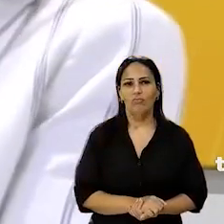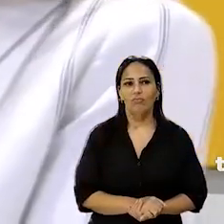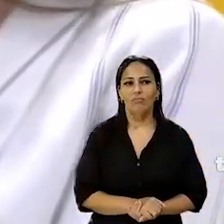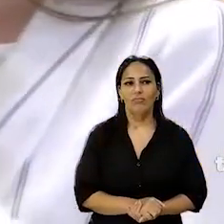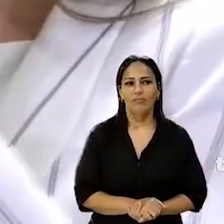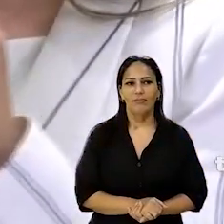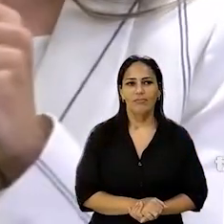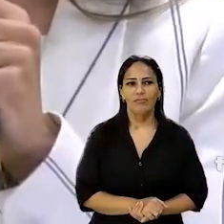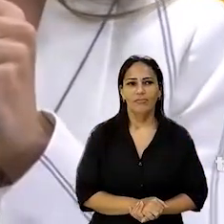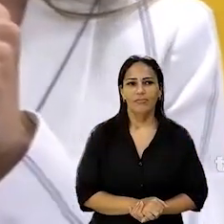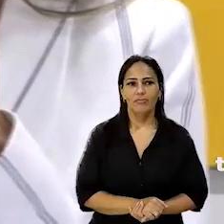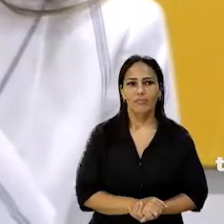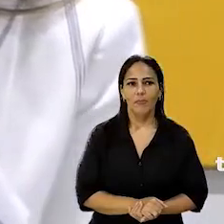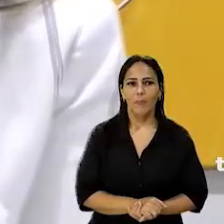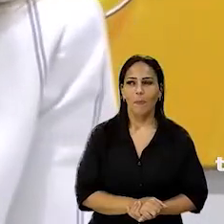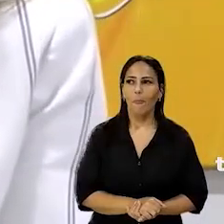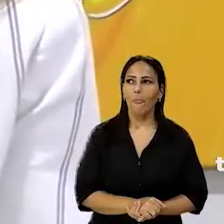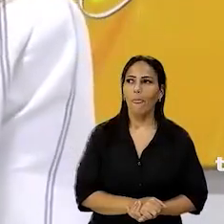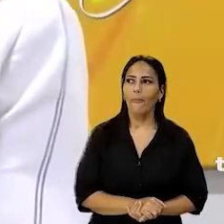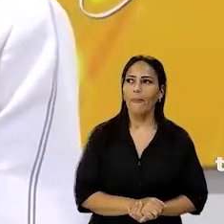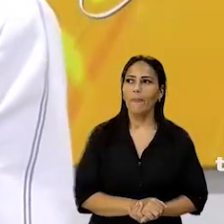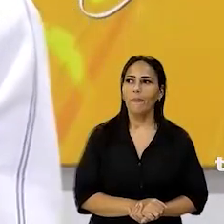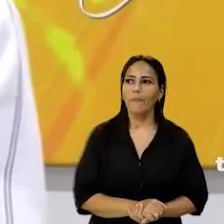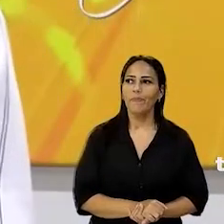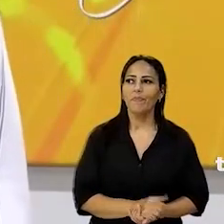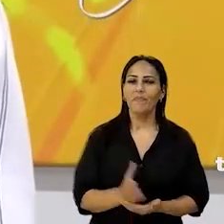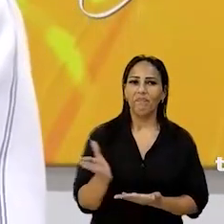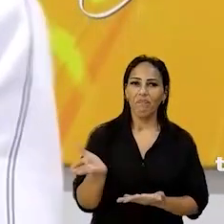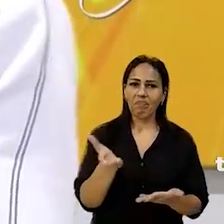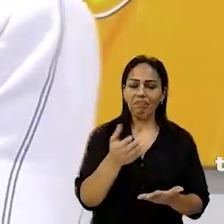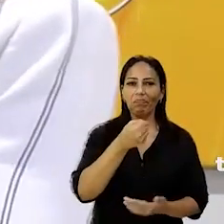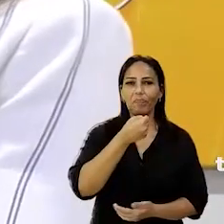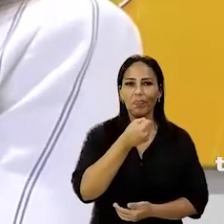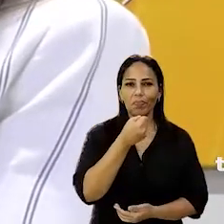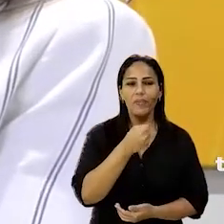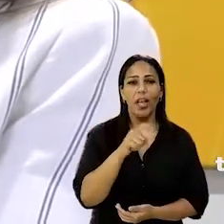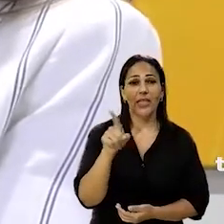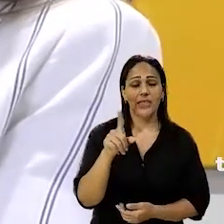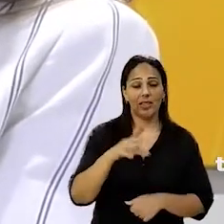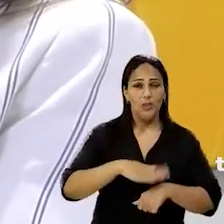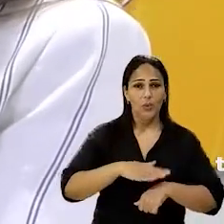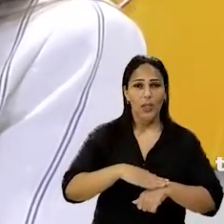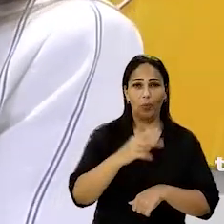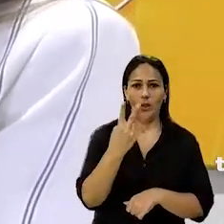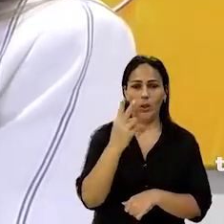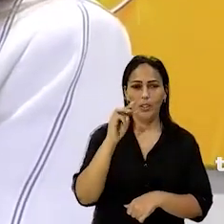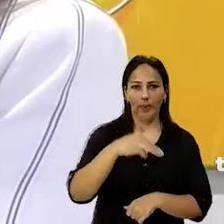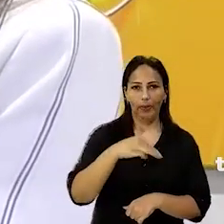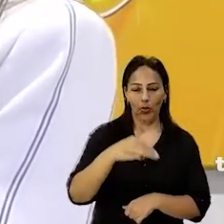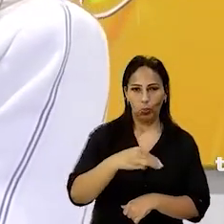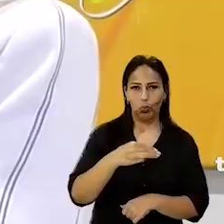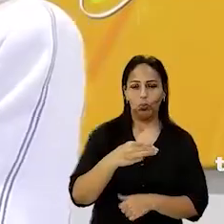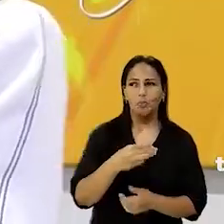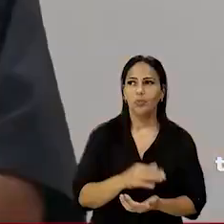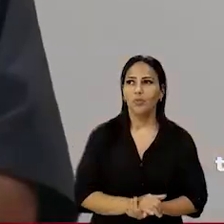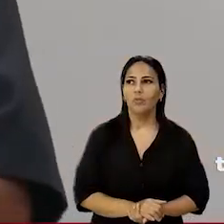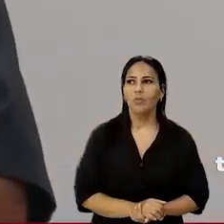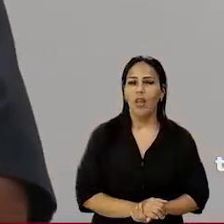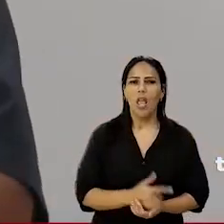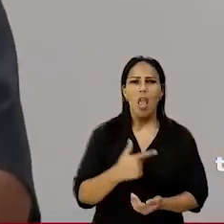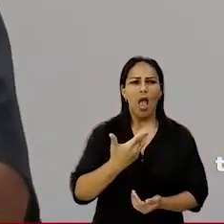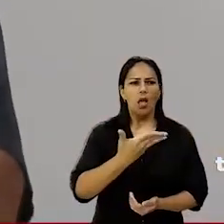Candidato Sissão. O senhor pode se dirigir ao púlpito. O seu tempo é de 2 minutos, eu começo agora, candidato. Meus